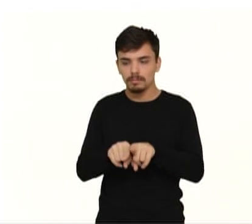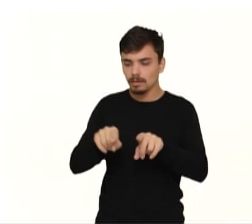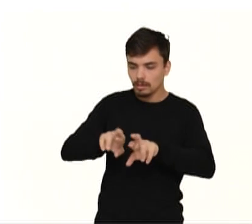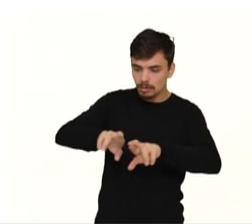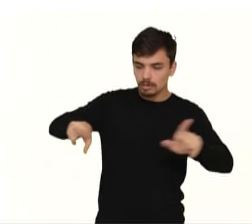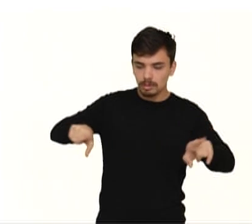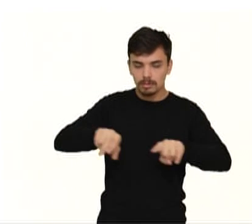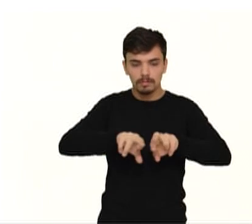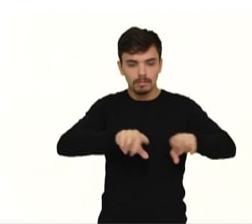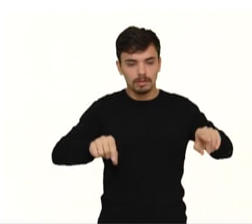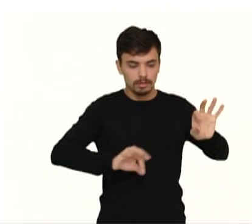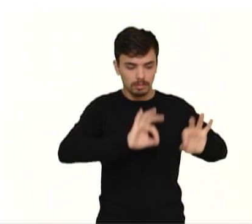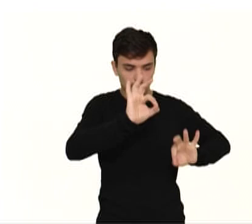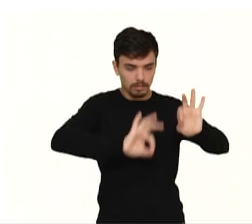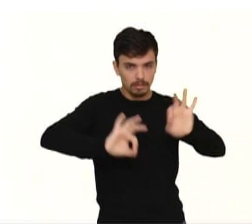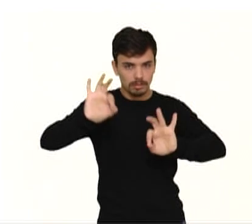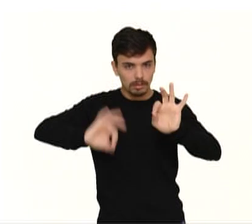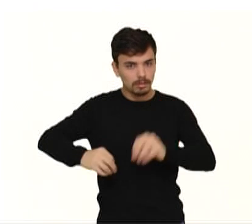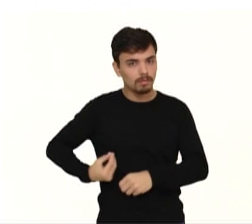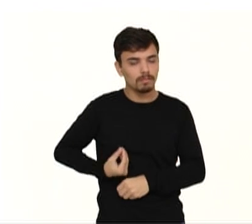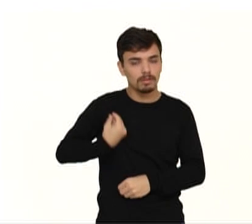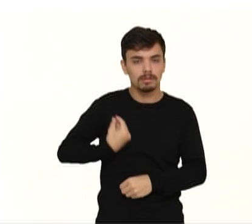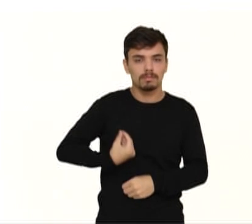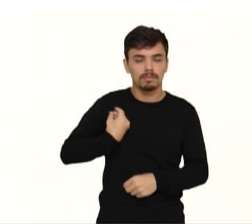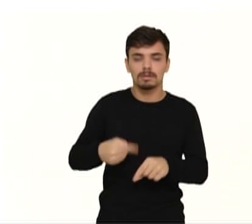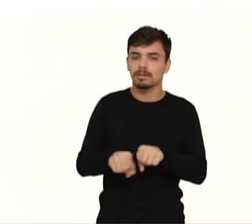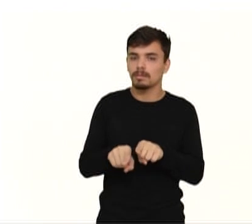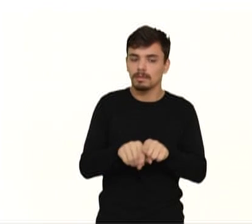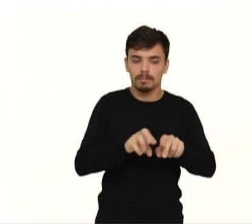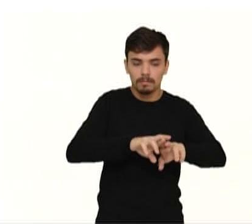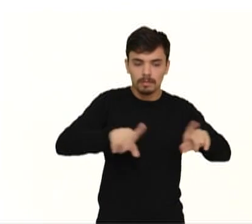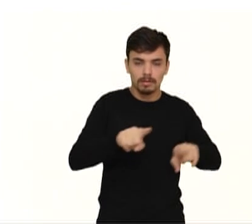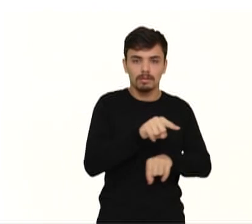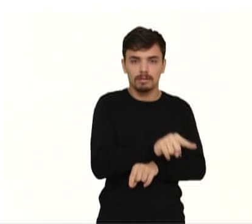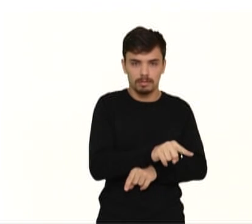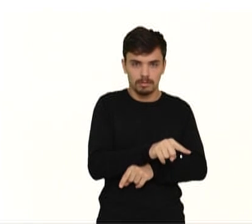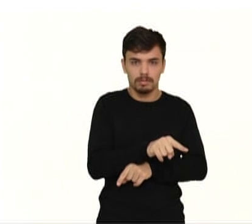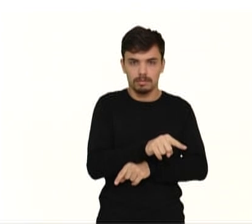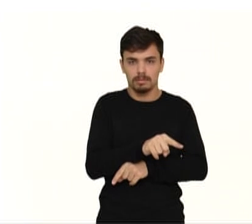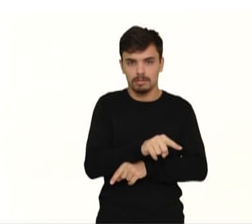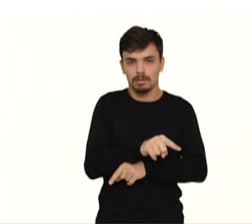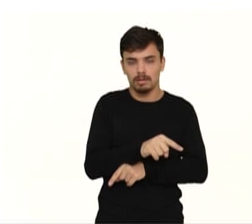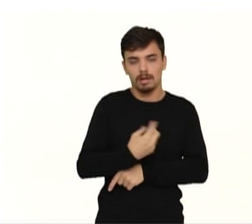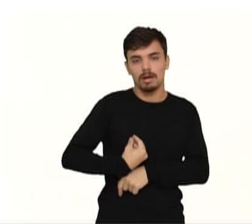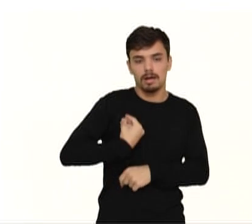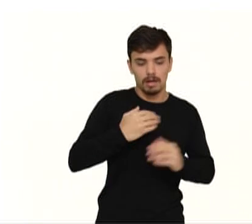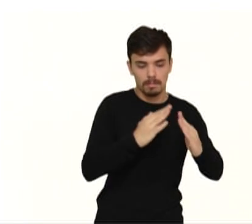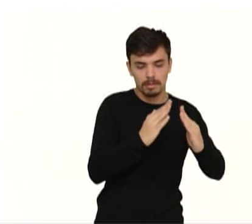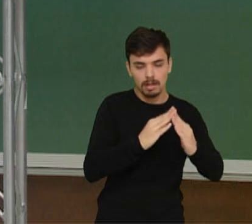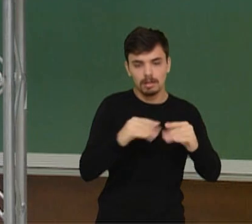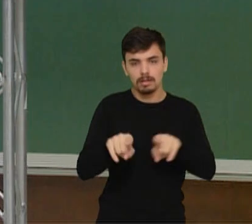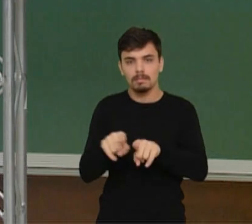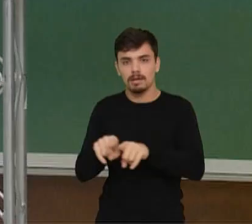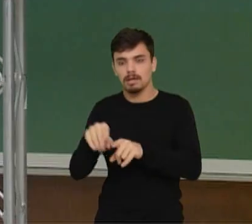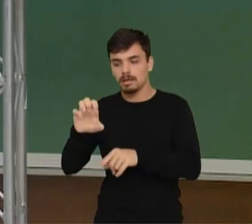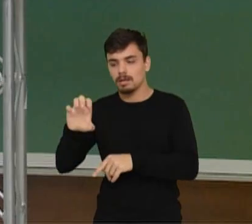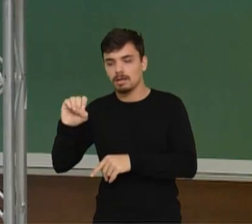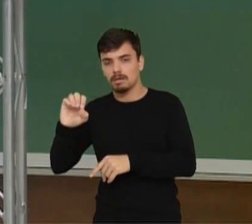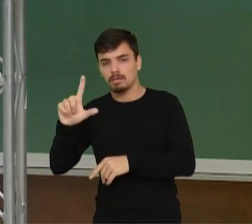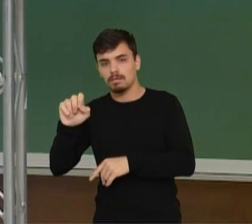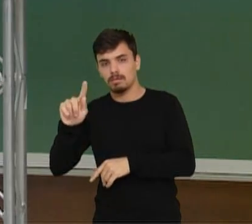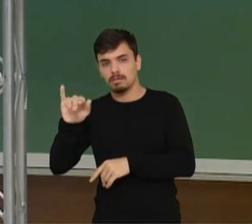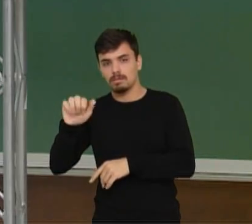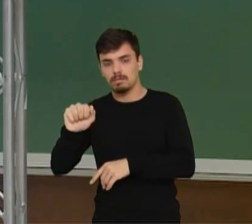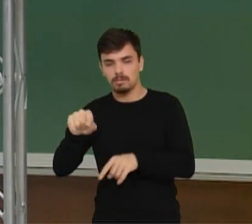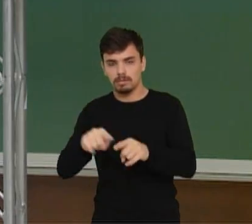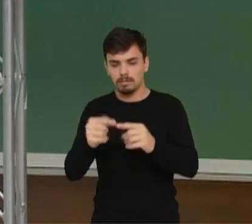os níveis de organização dos seres vivos, a diferença entre nicho ecológico e habitat e ainda os fatores bióticos e abióticos.